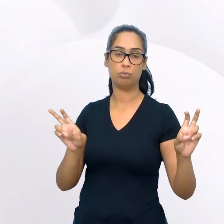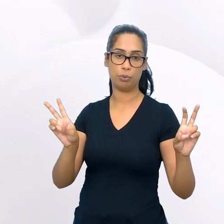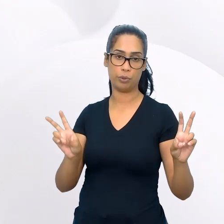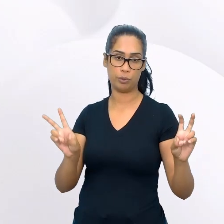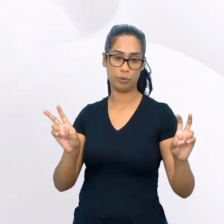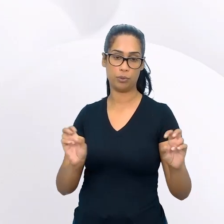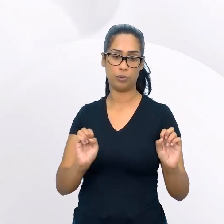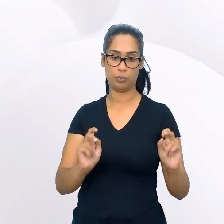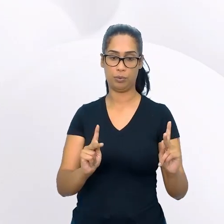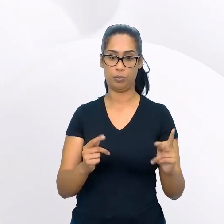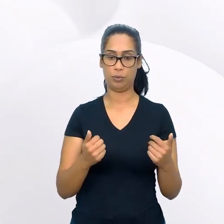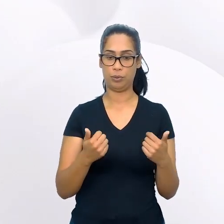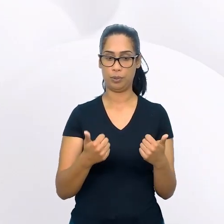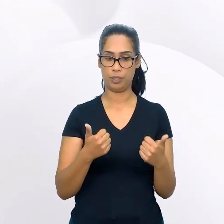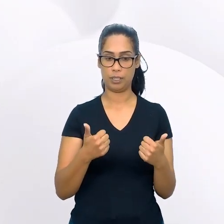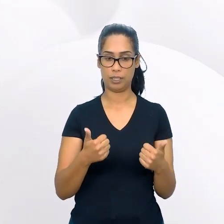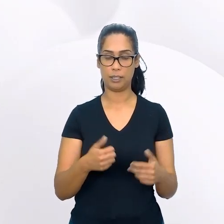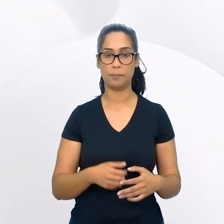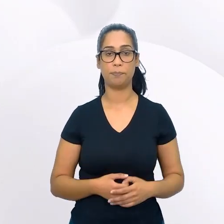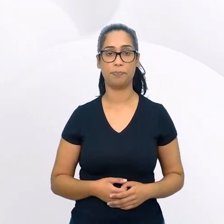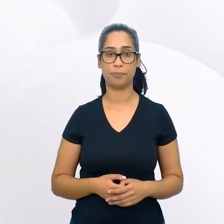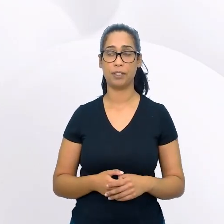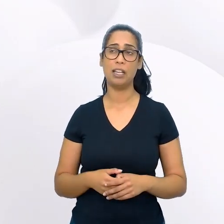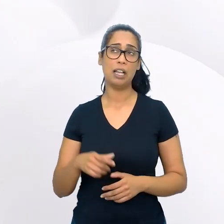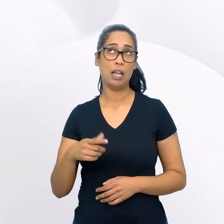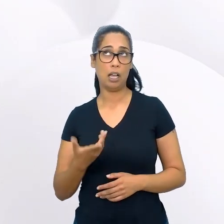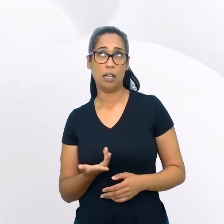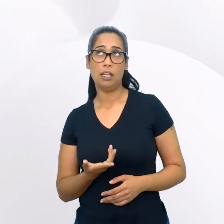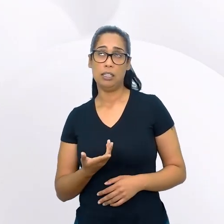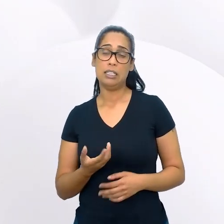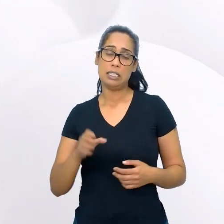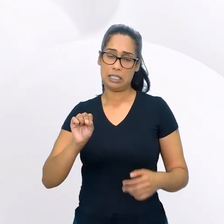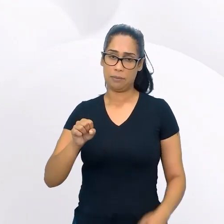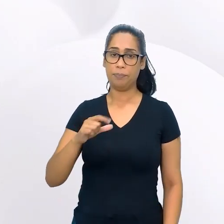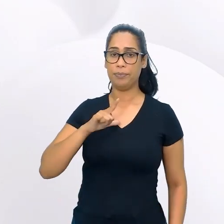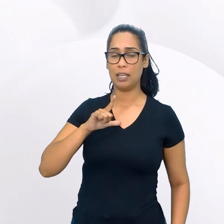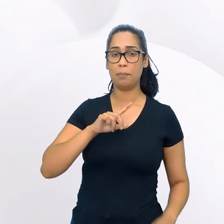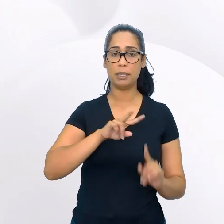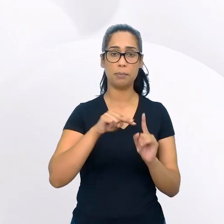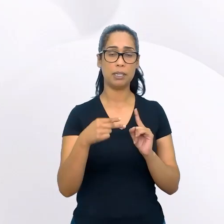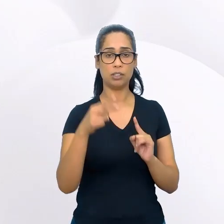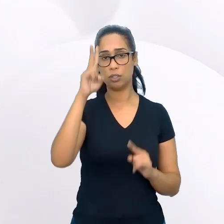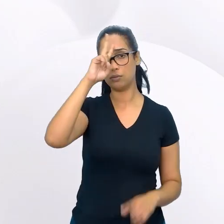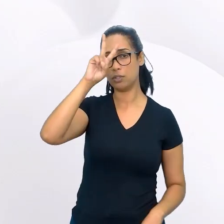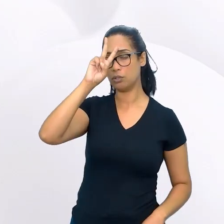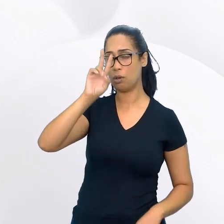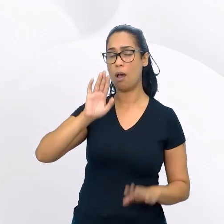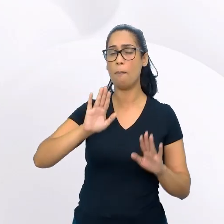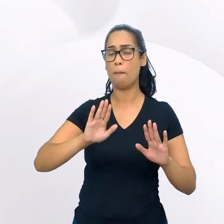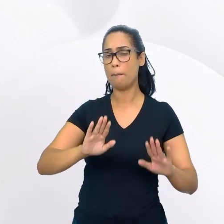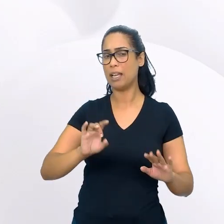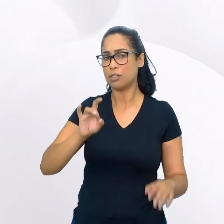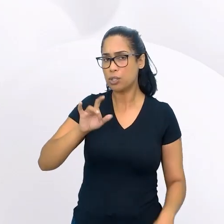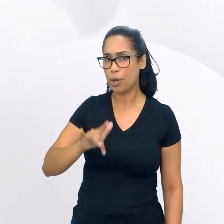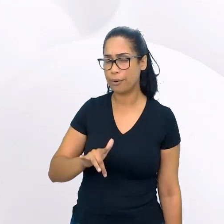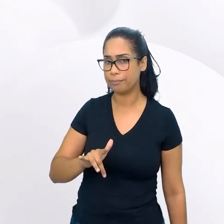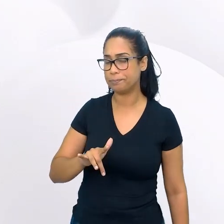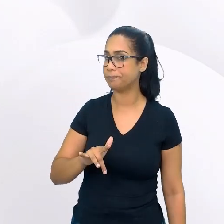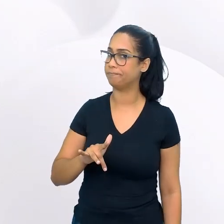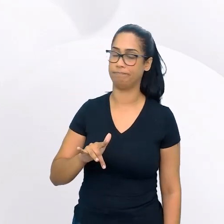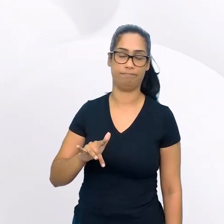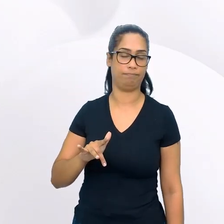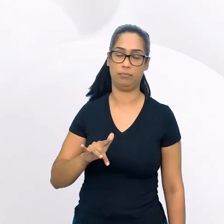e além dessa perspectiva histórica que nós temos nós temos também assim a medida que nós vamos